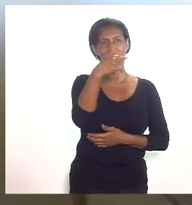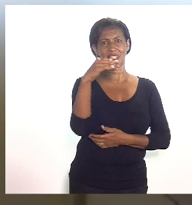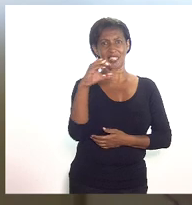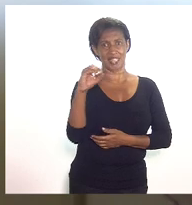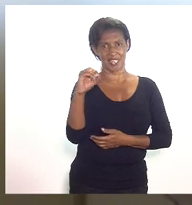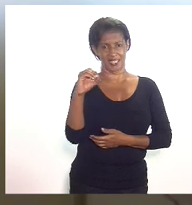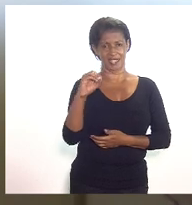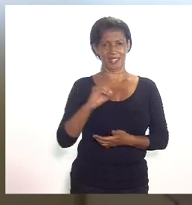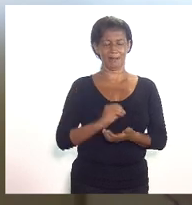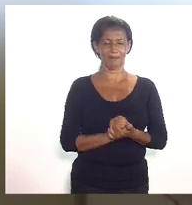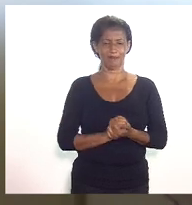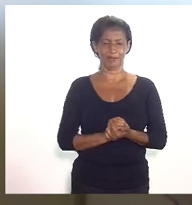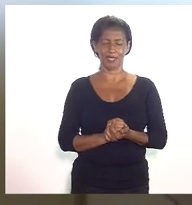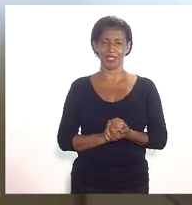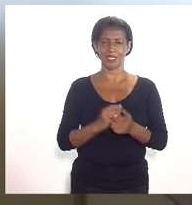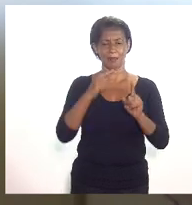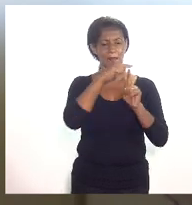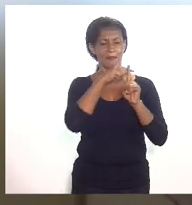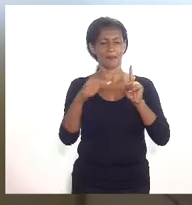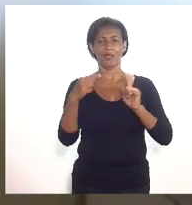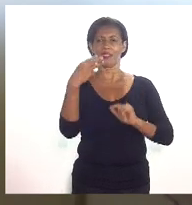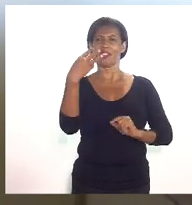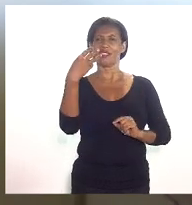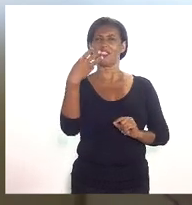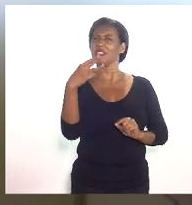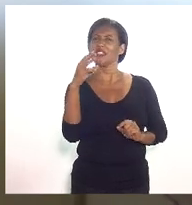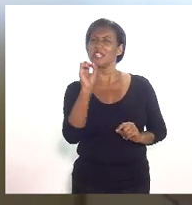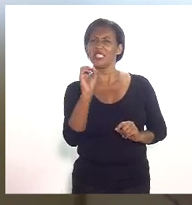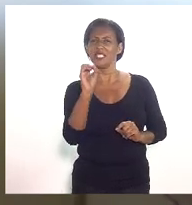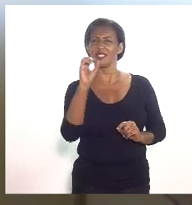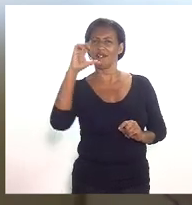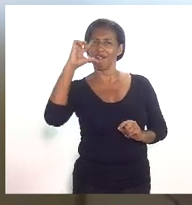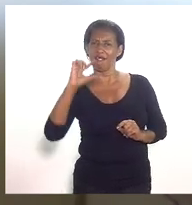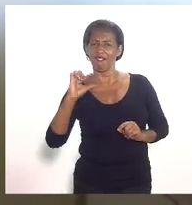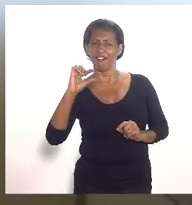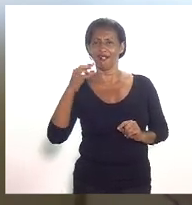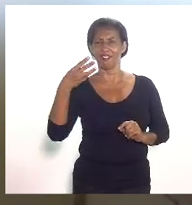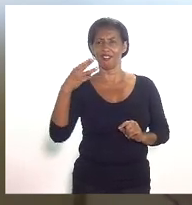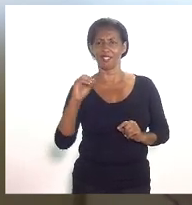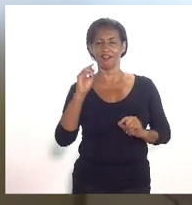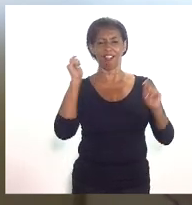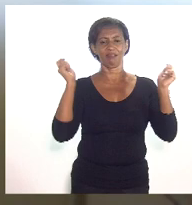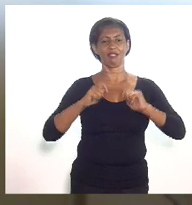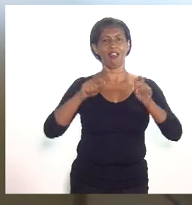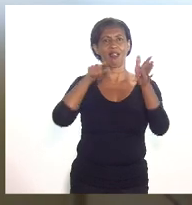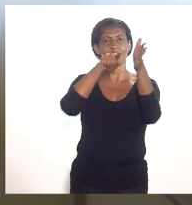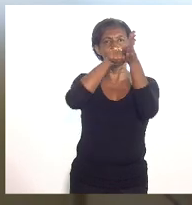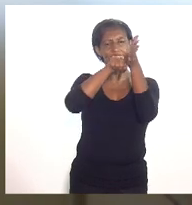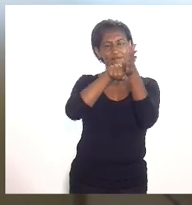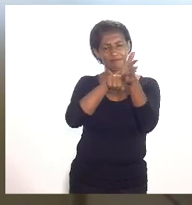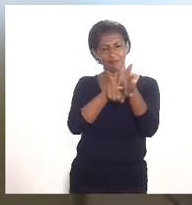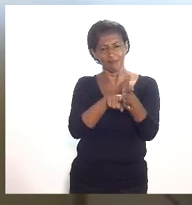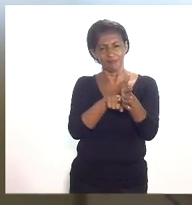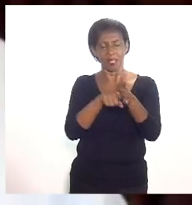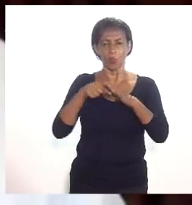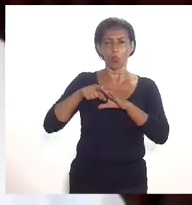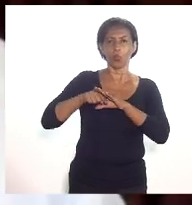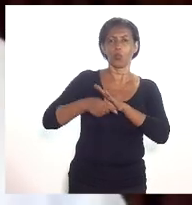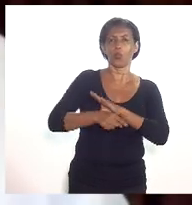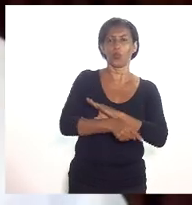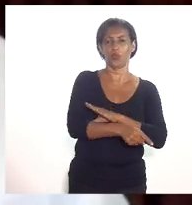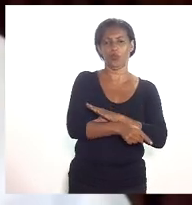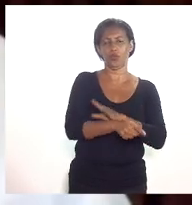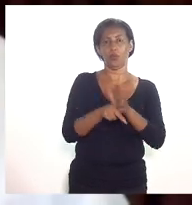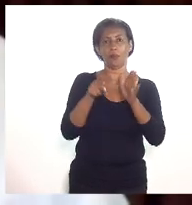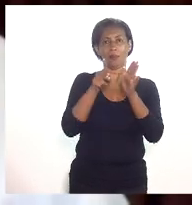fossem 30, seguramente daria para a gente fazer um exame mais profundo. A pauta muito